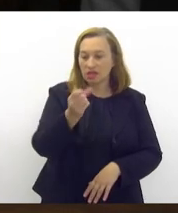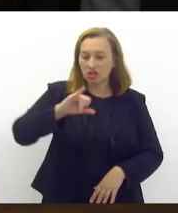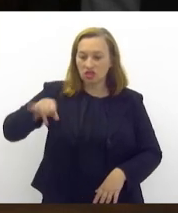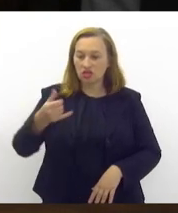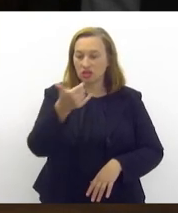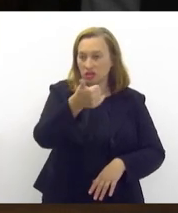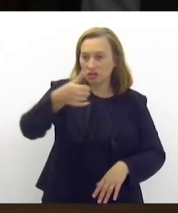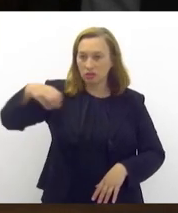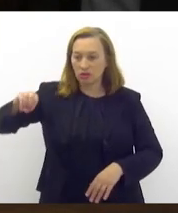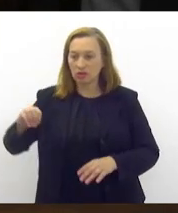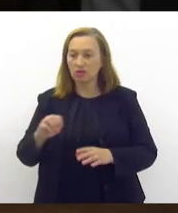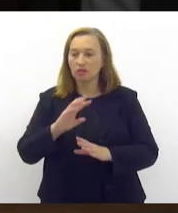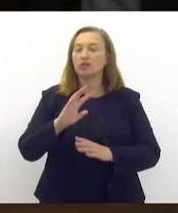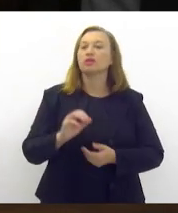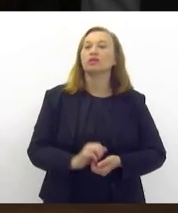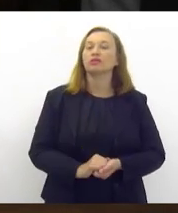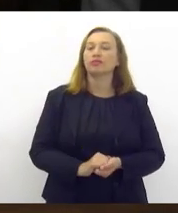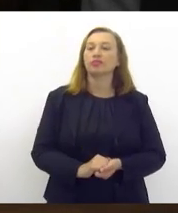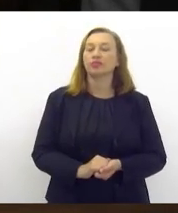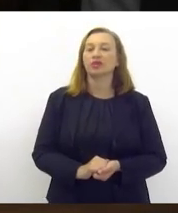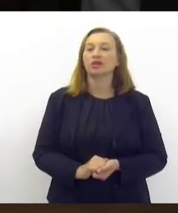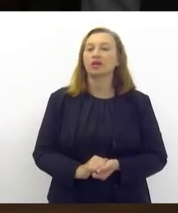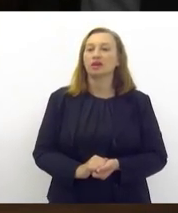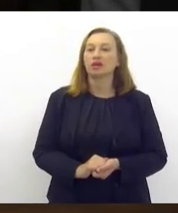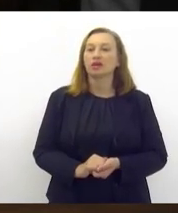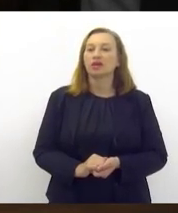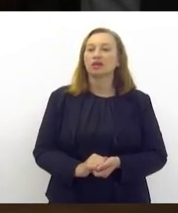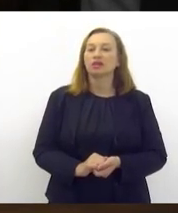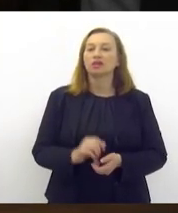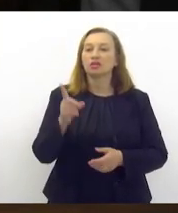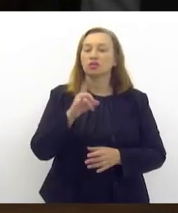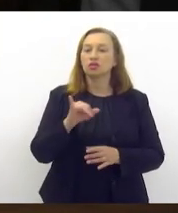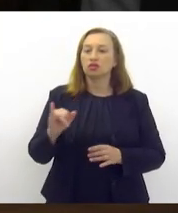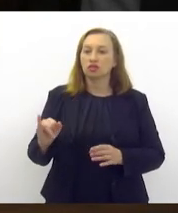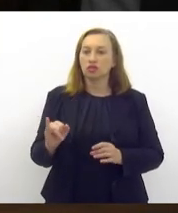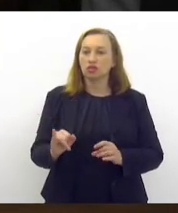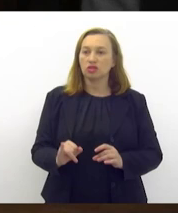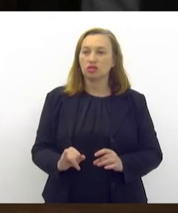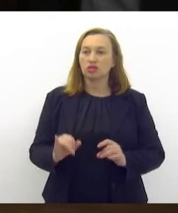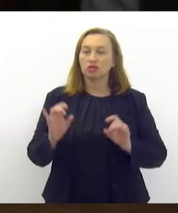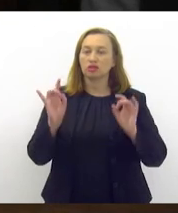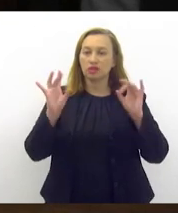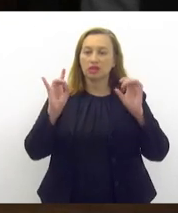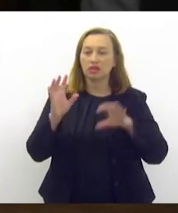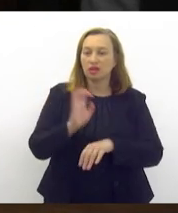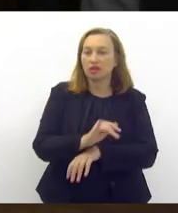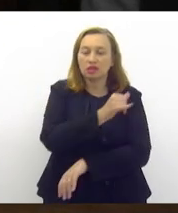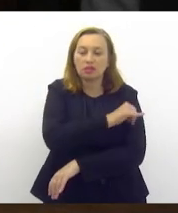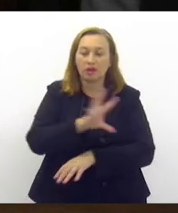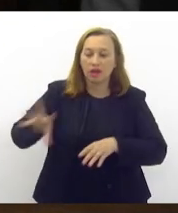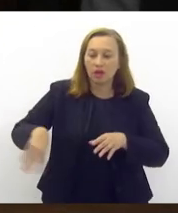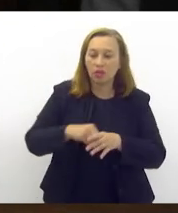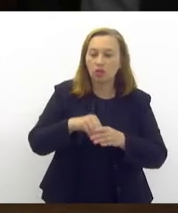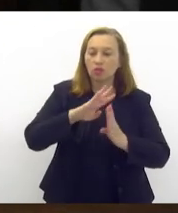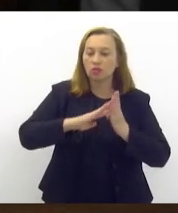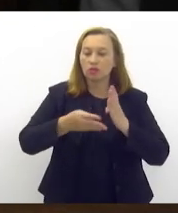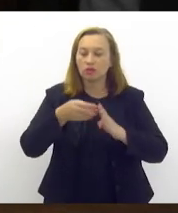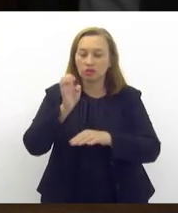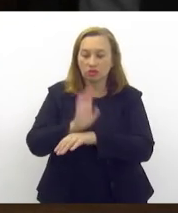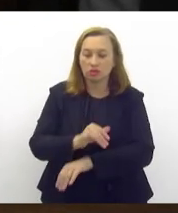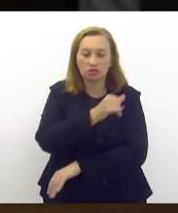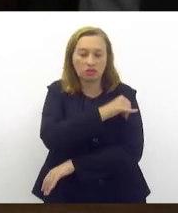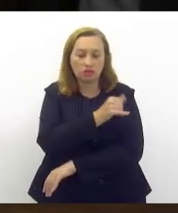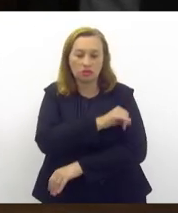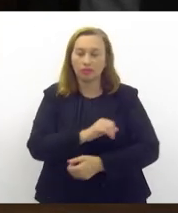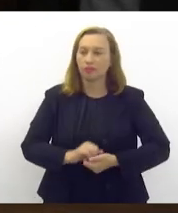que consolida a legislação relativa às datas comemorativas no Estado do Rio de Janeiro, para incluir no calendário oficial do